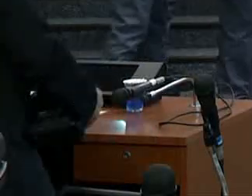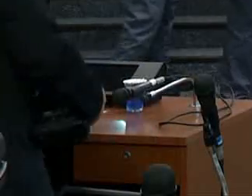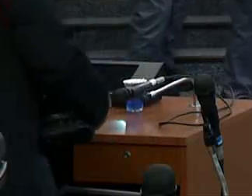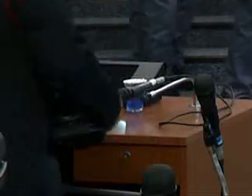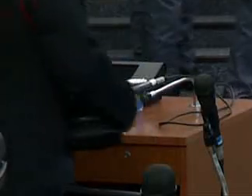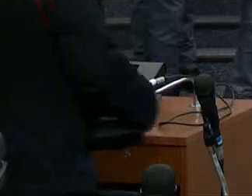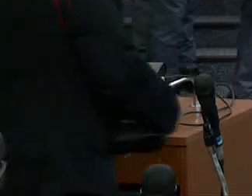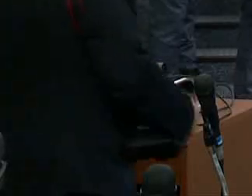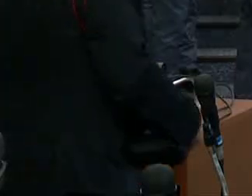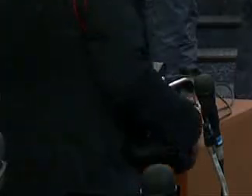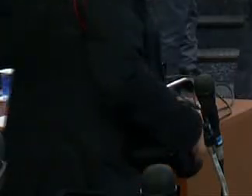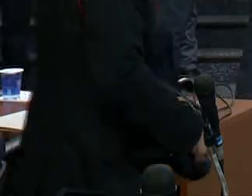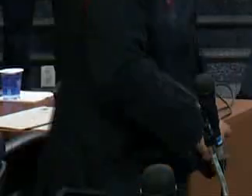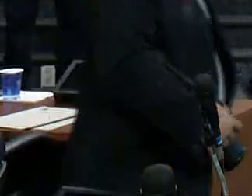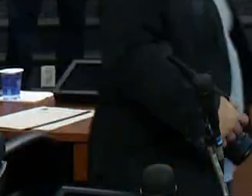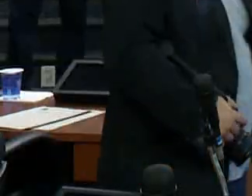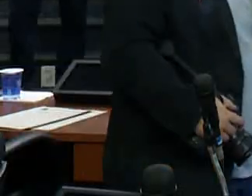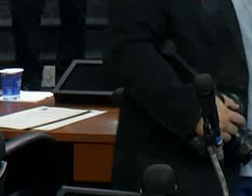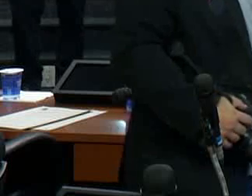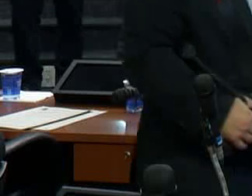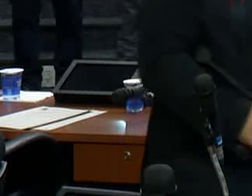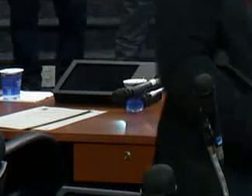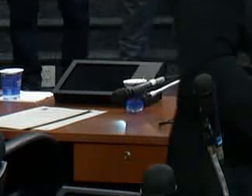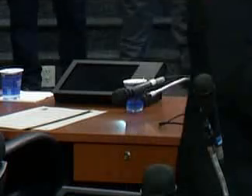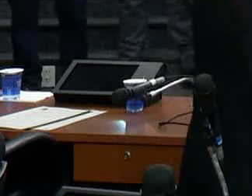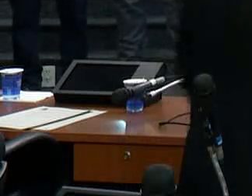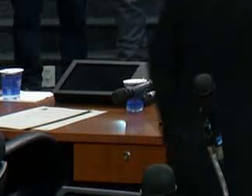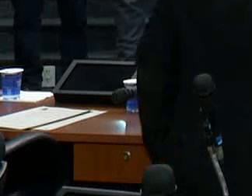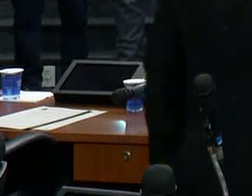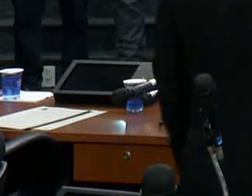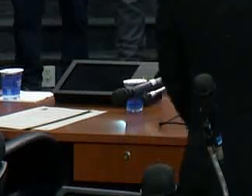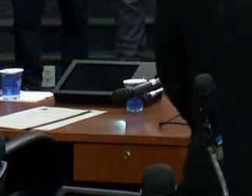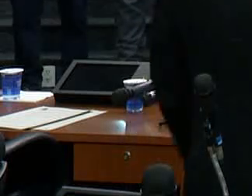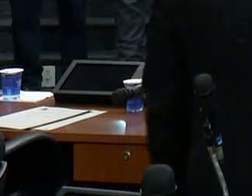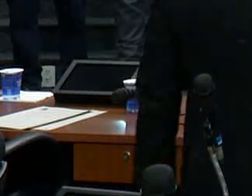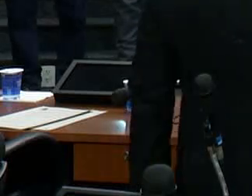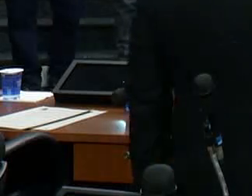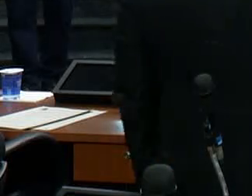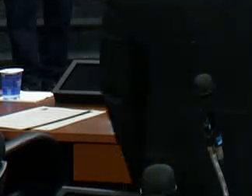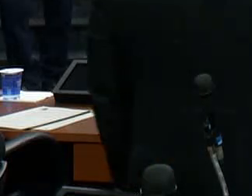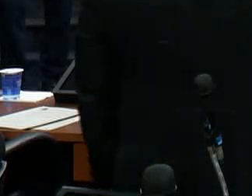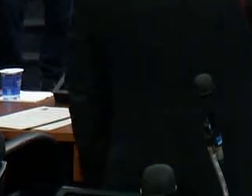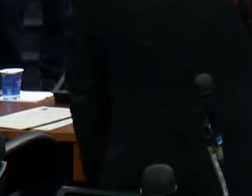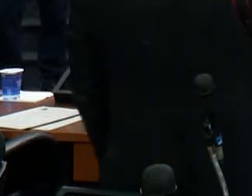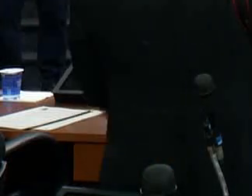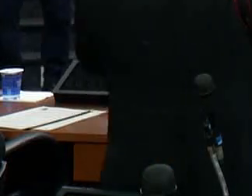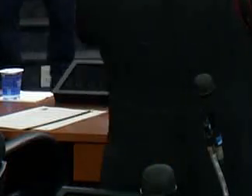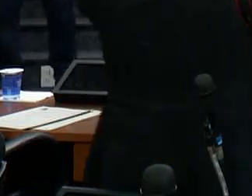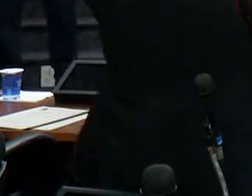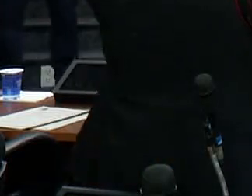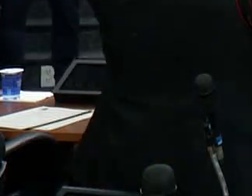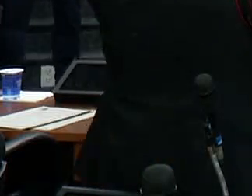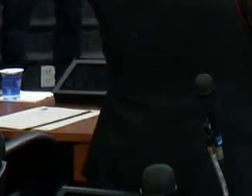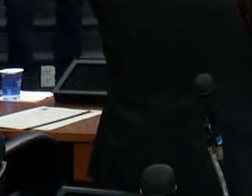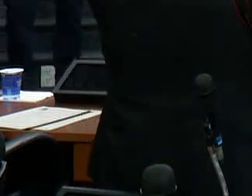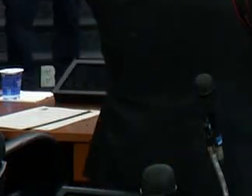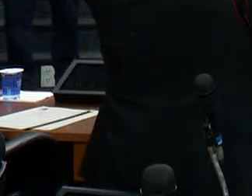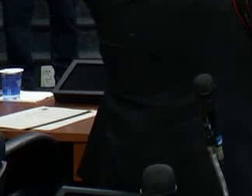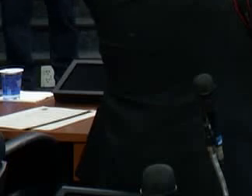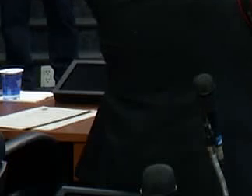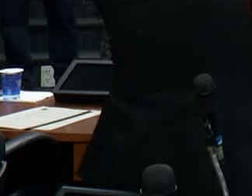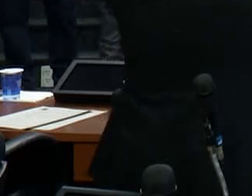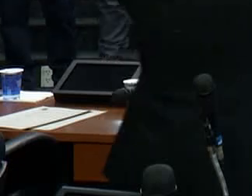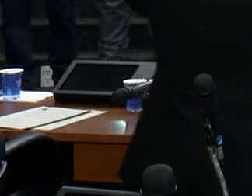Vereador Fausto Pérez, vereador Silvano Júnior também participando desse registro fotográfico.